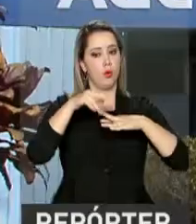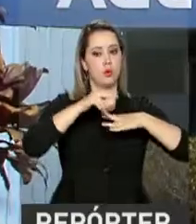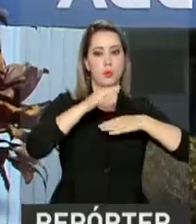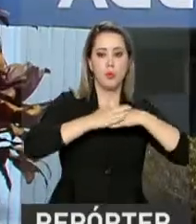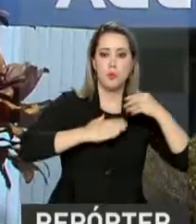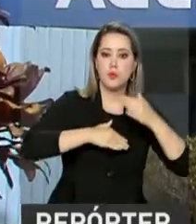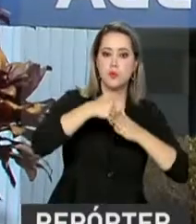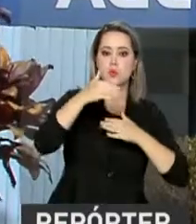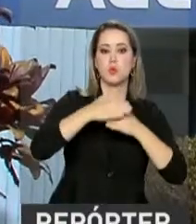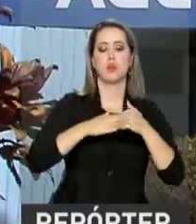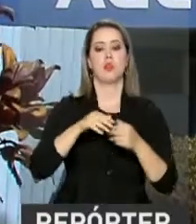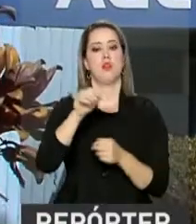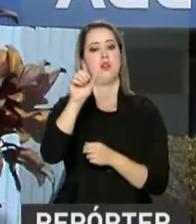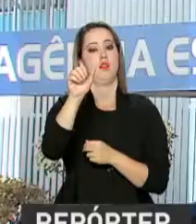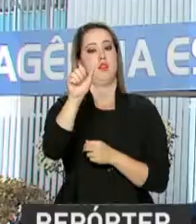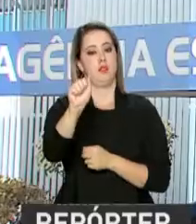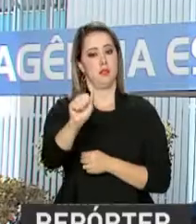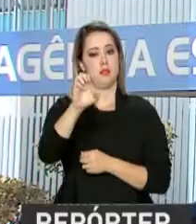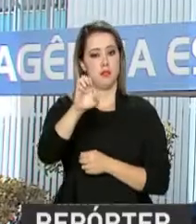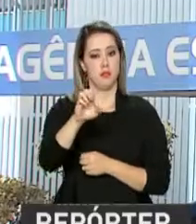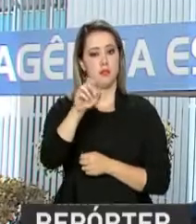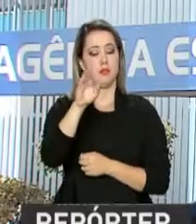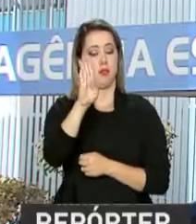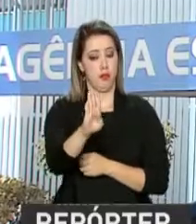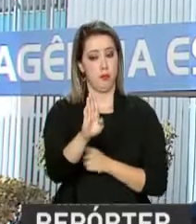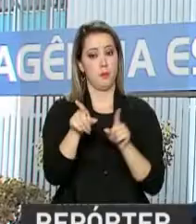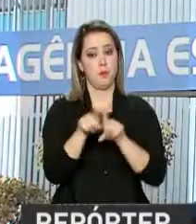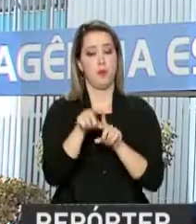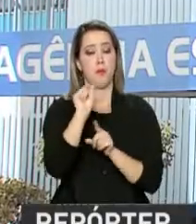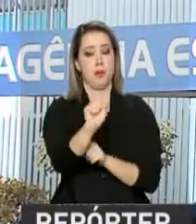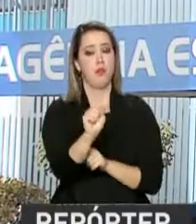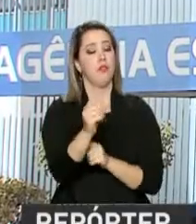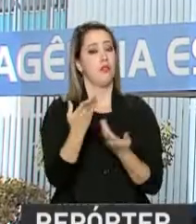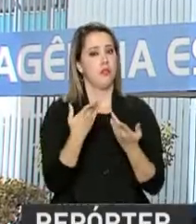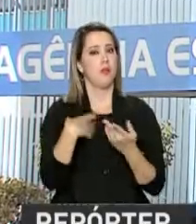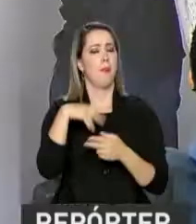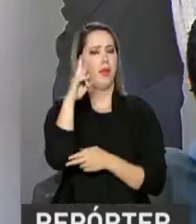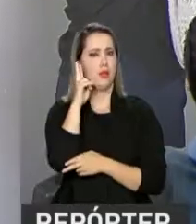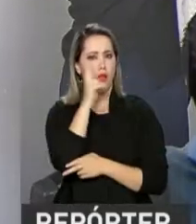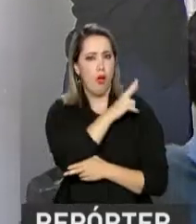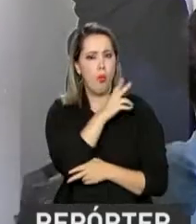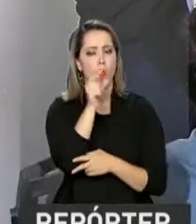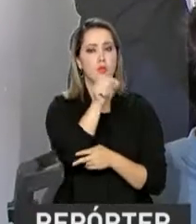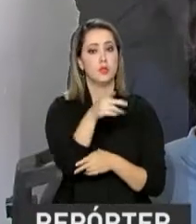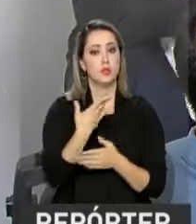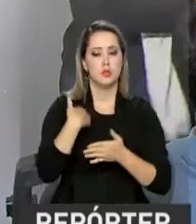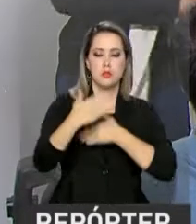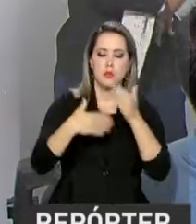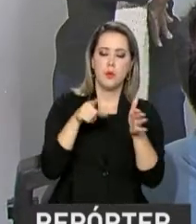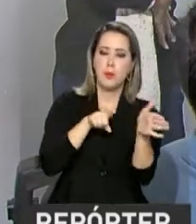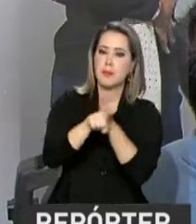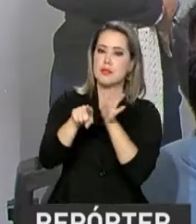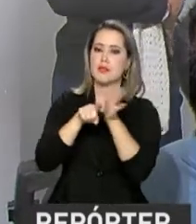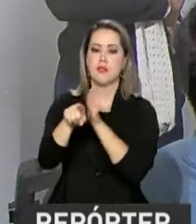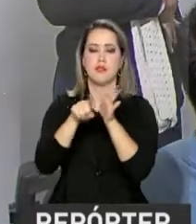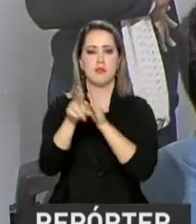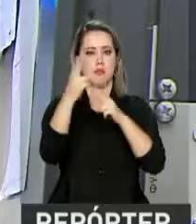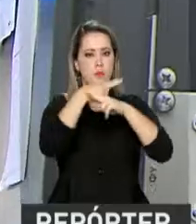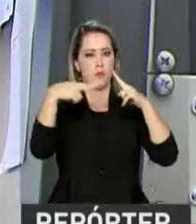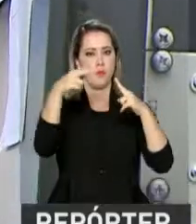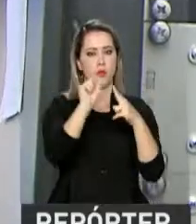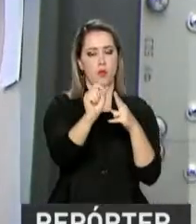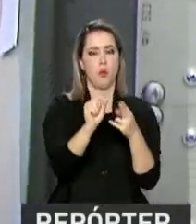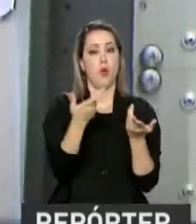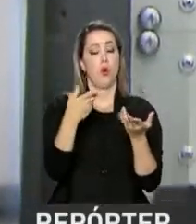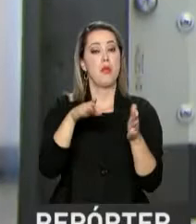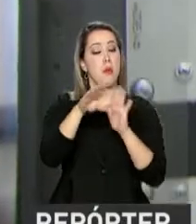espacial brasileira e da agência da rússia e servem para desenvolver pesquisas nas universidades o projeto